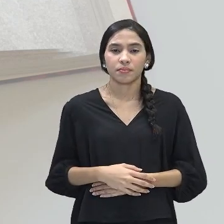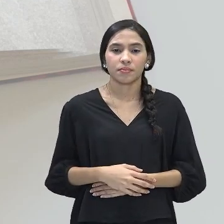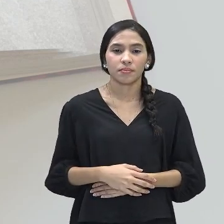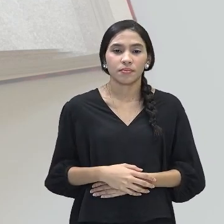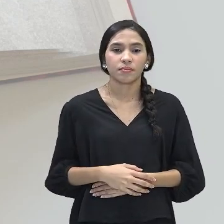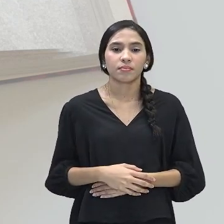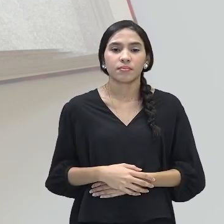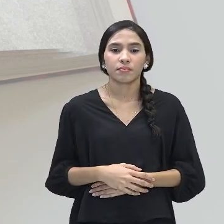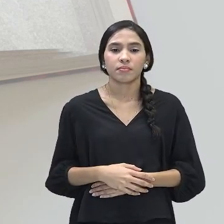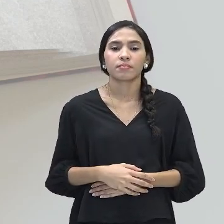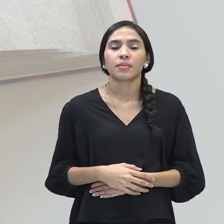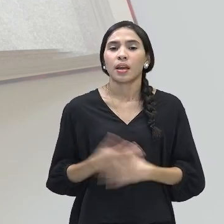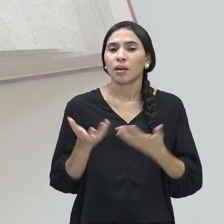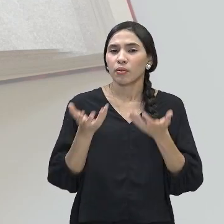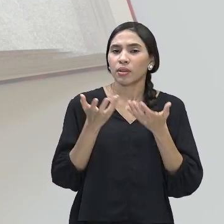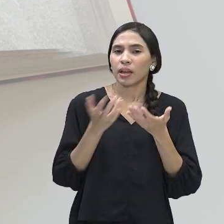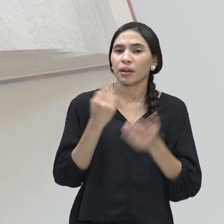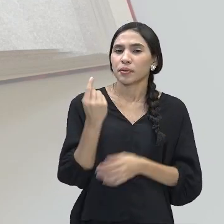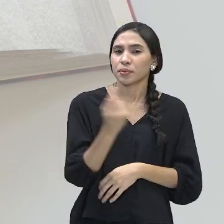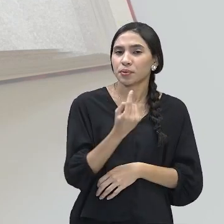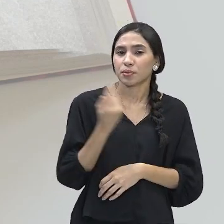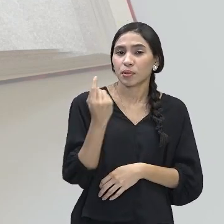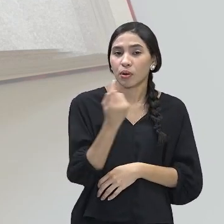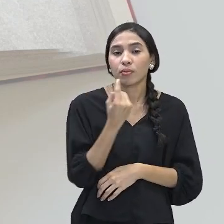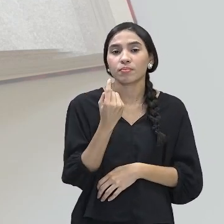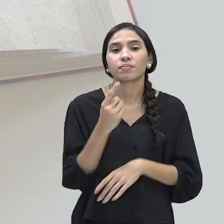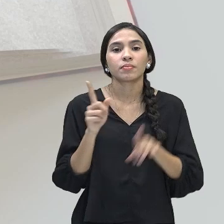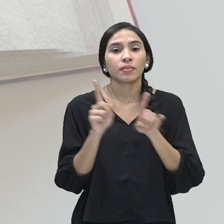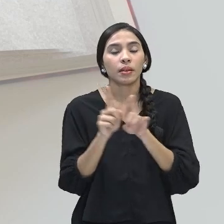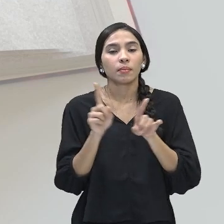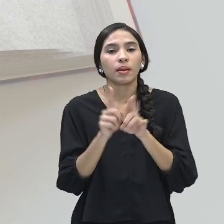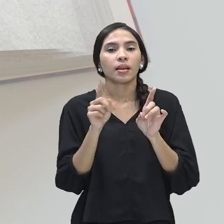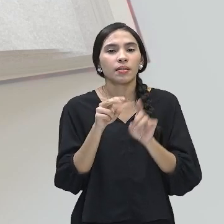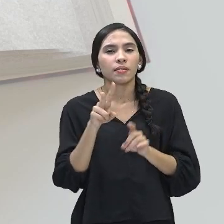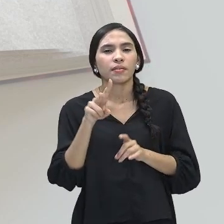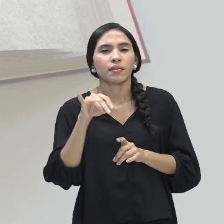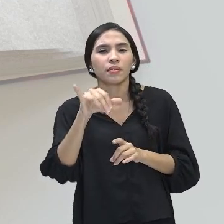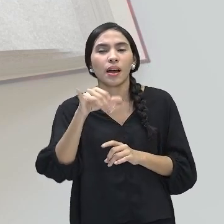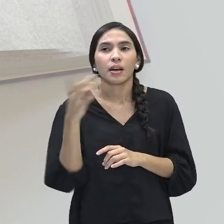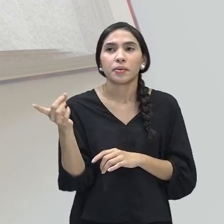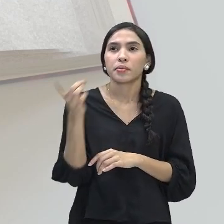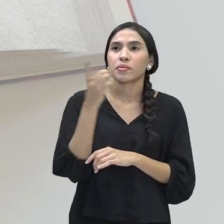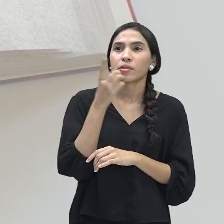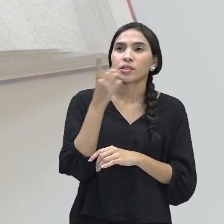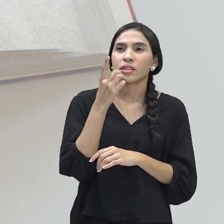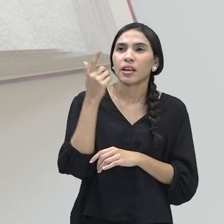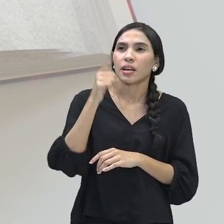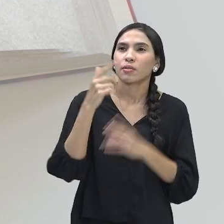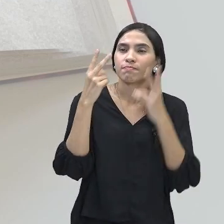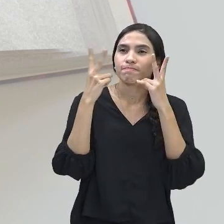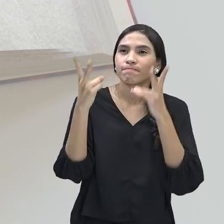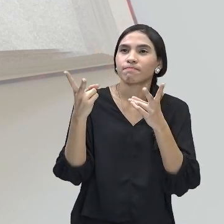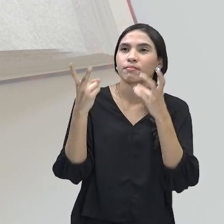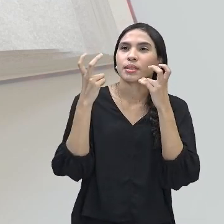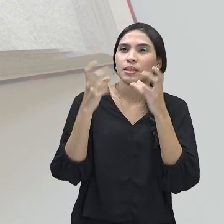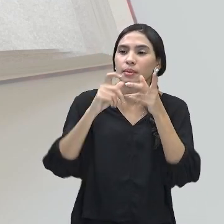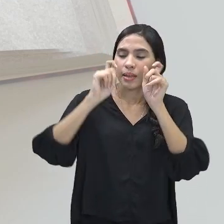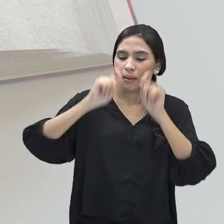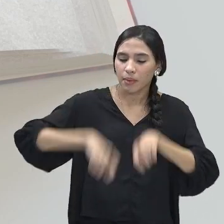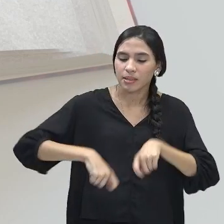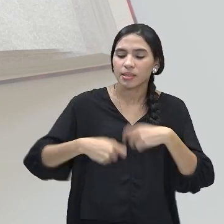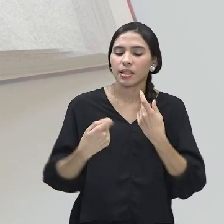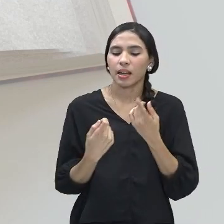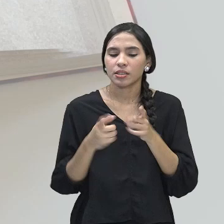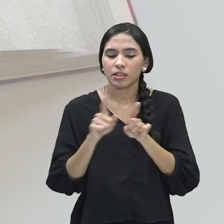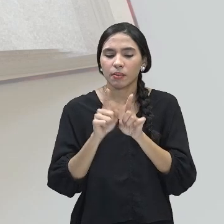nenhum Deus, quero estar só. E um dia virá, sim, um dia virá em mim a capacidade tão vermelha